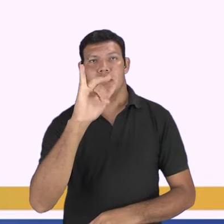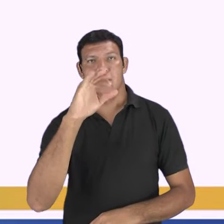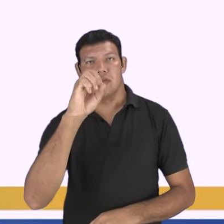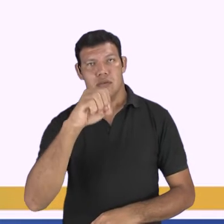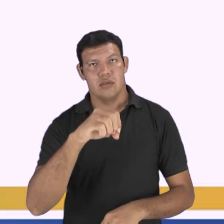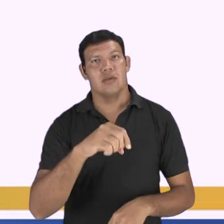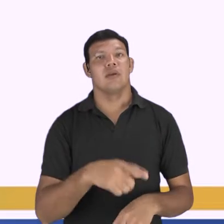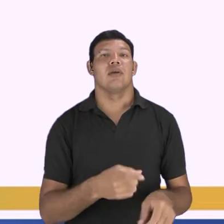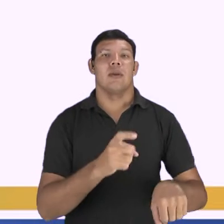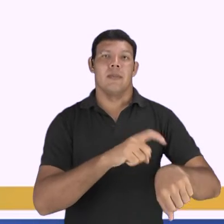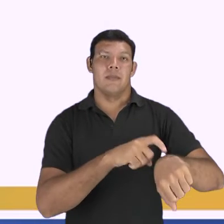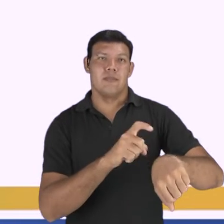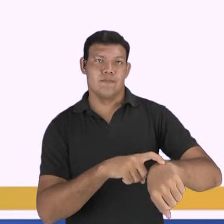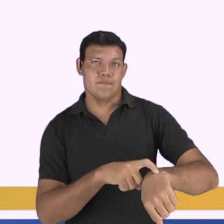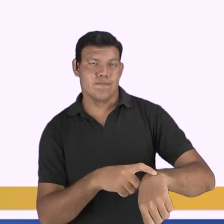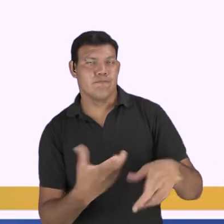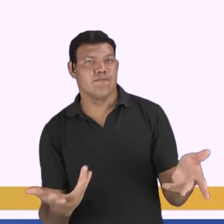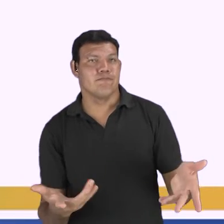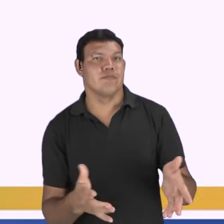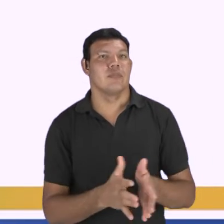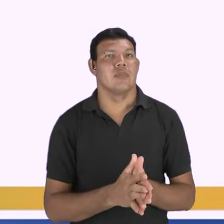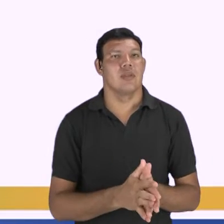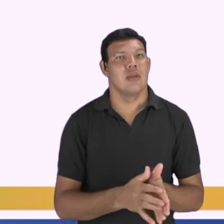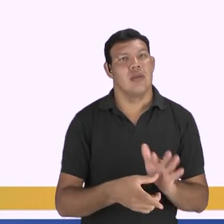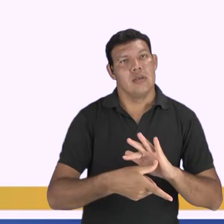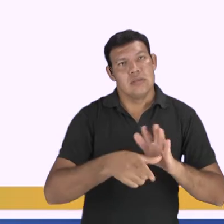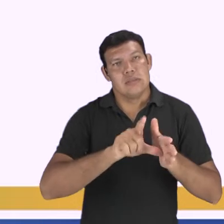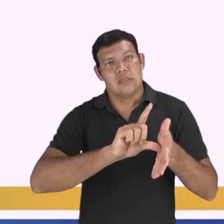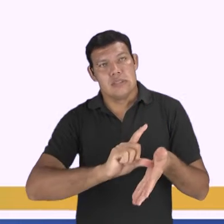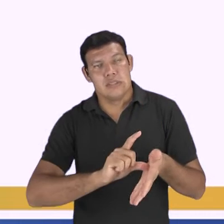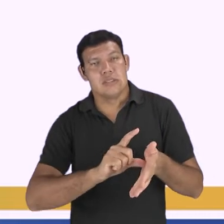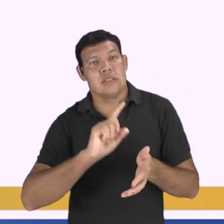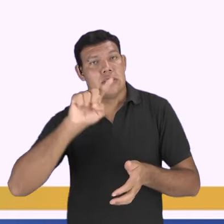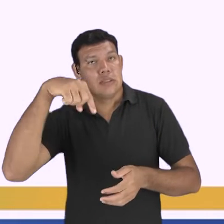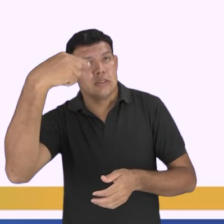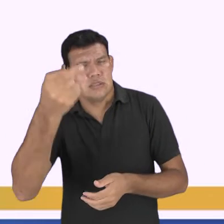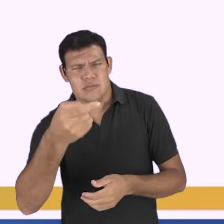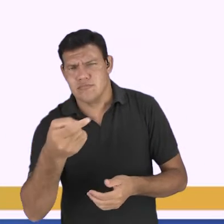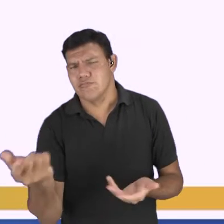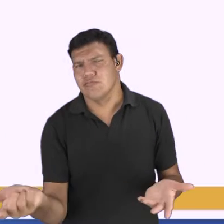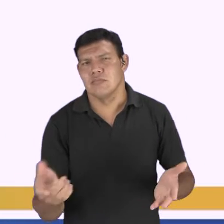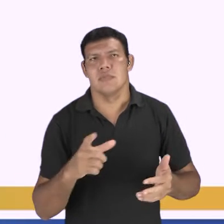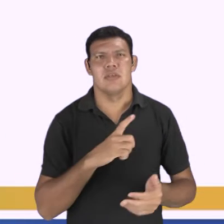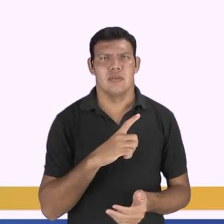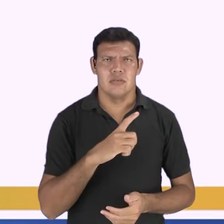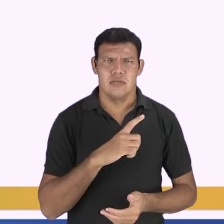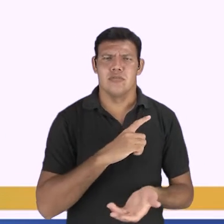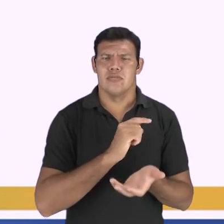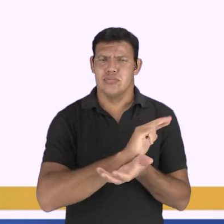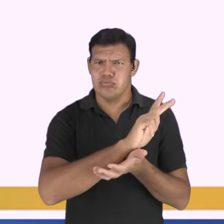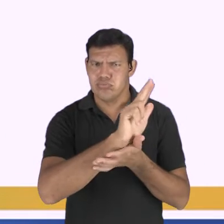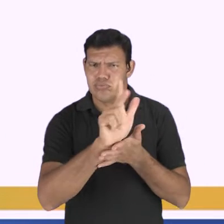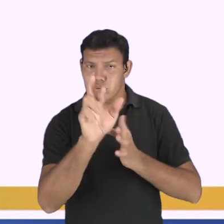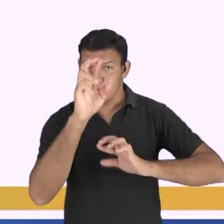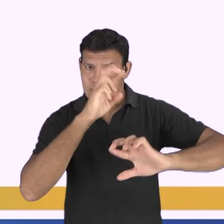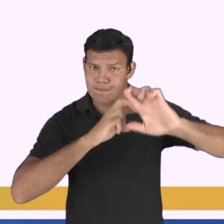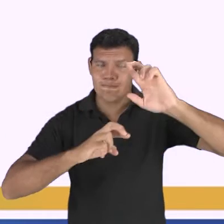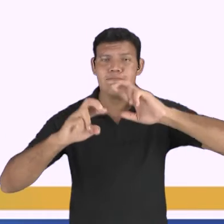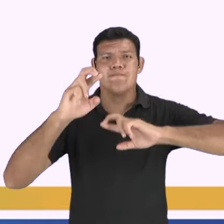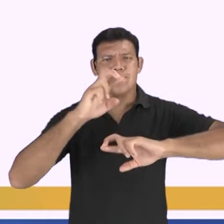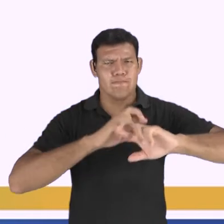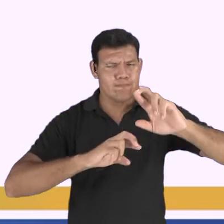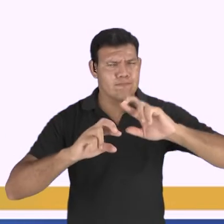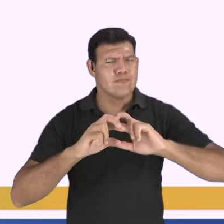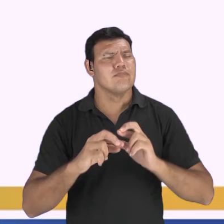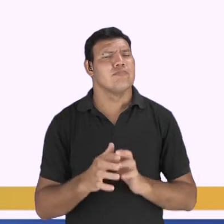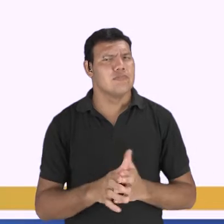época, a época, anteriormente, posteriormente, e por aí vai. Então, Observem aí que nós temos